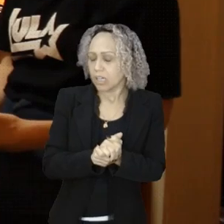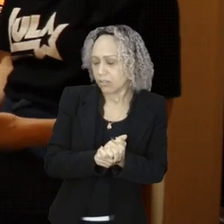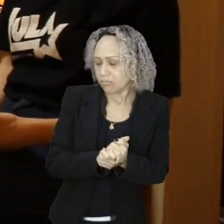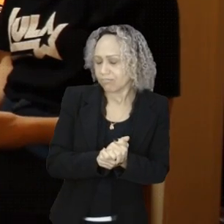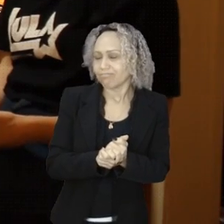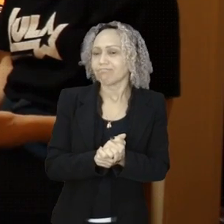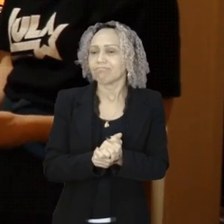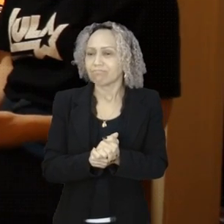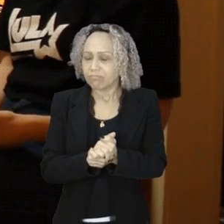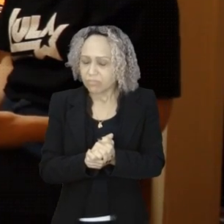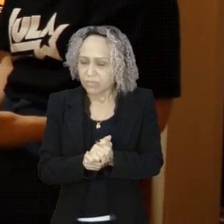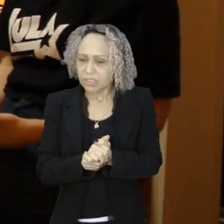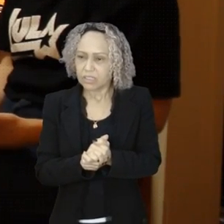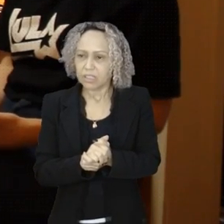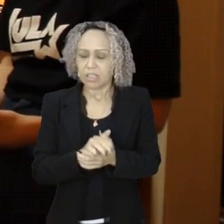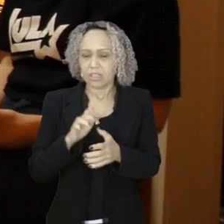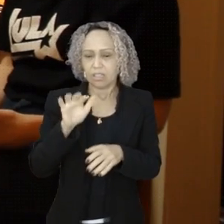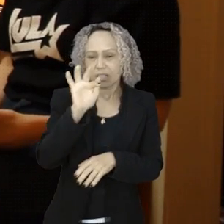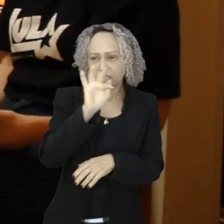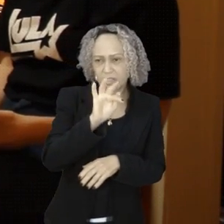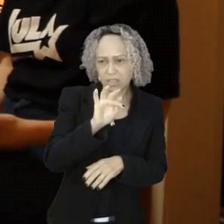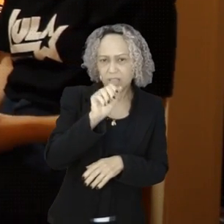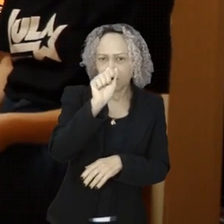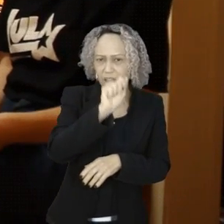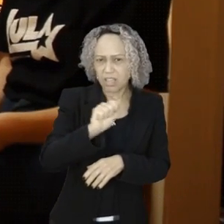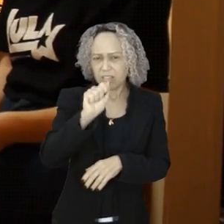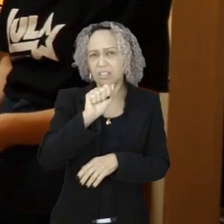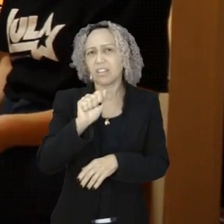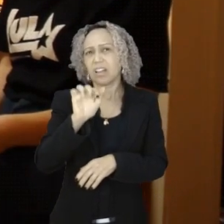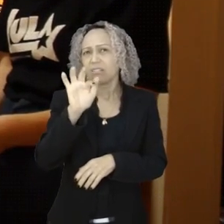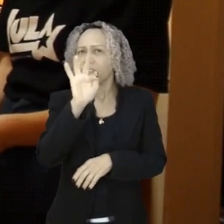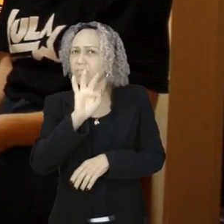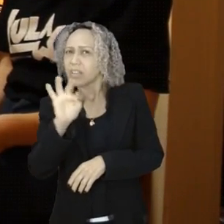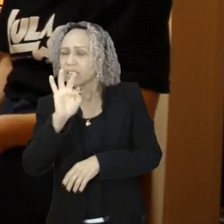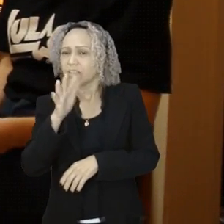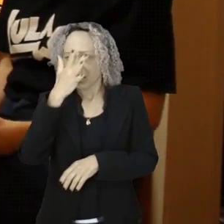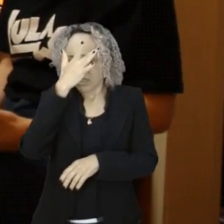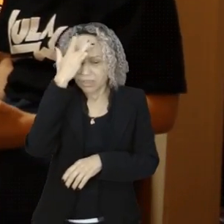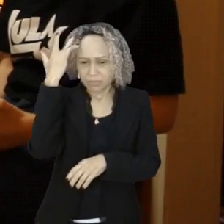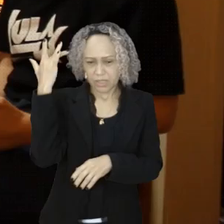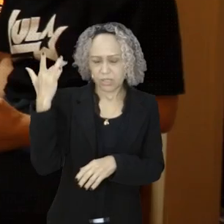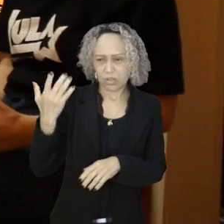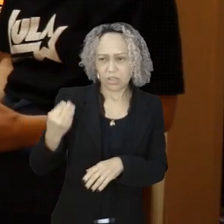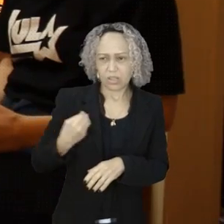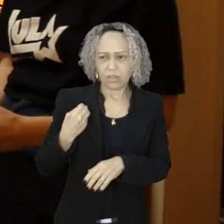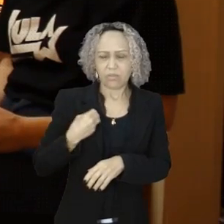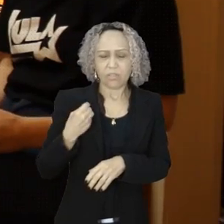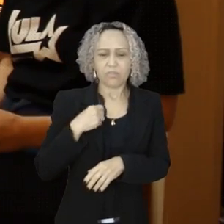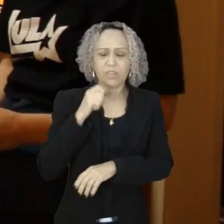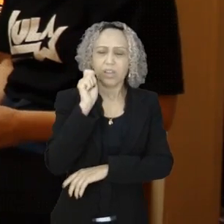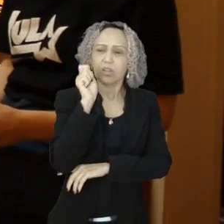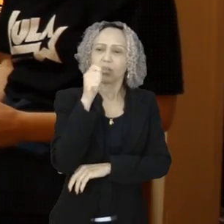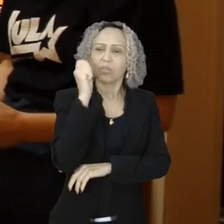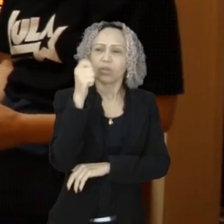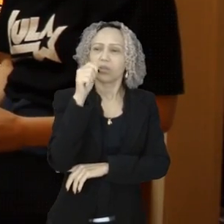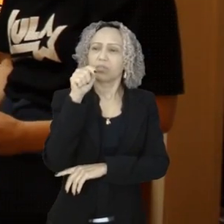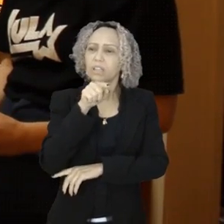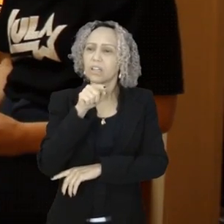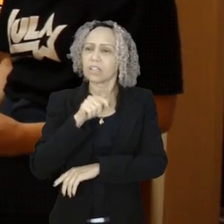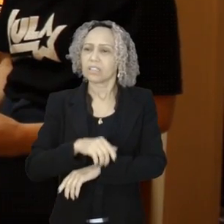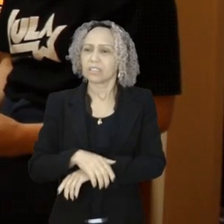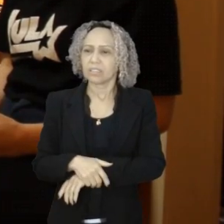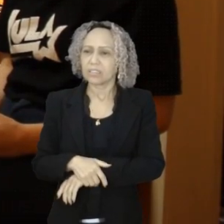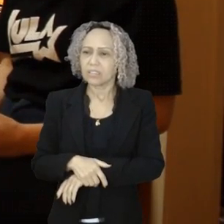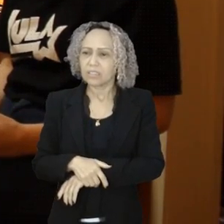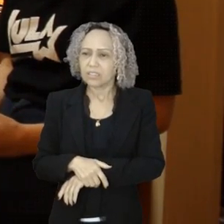Associação União das Federação das Associações de Moradores do Rio Grande. Tudo tanto, tinha uma sériezinha,